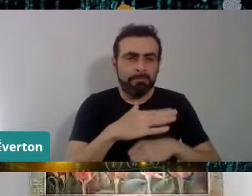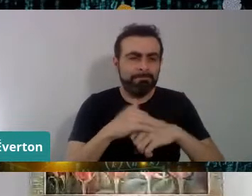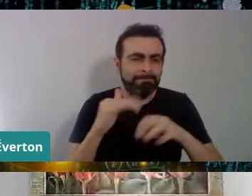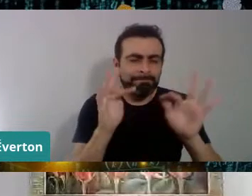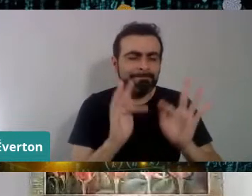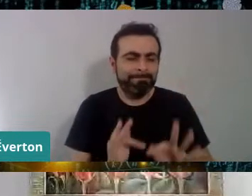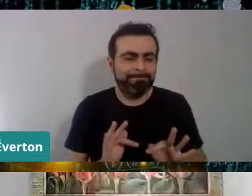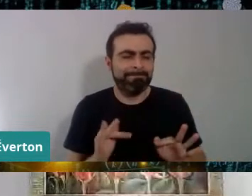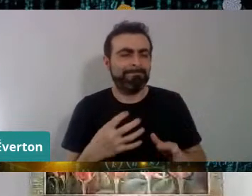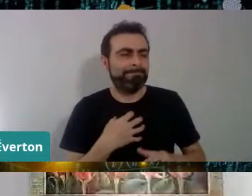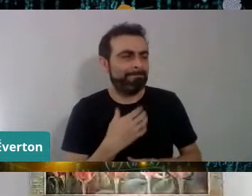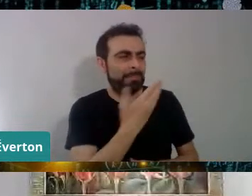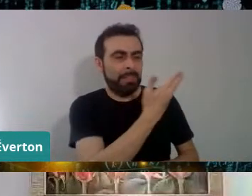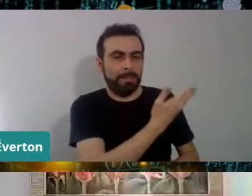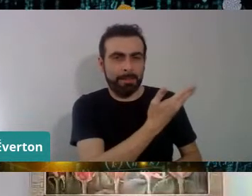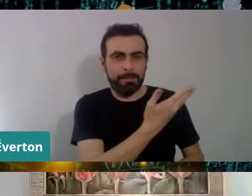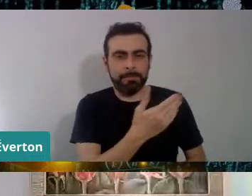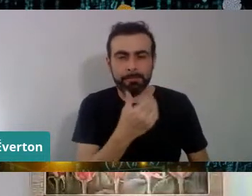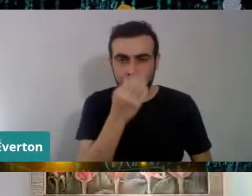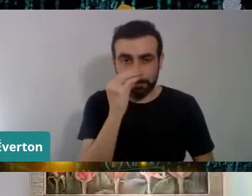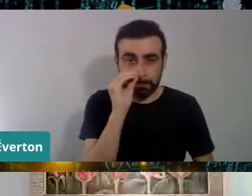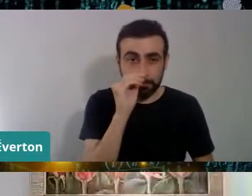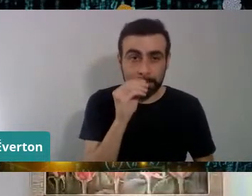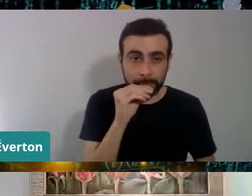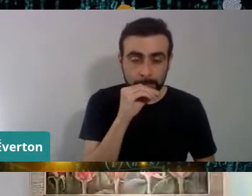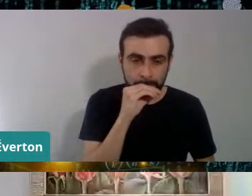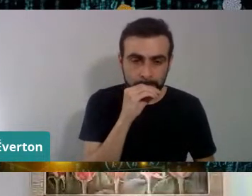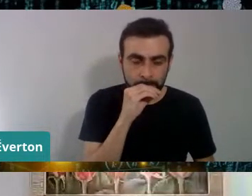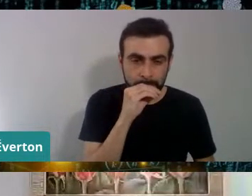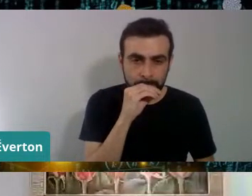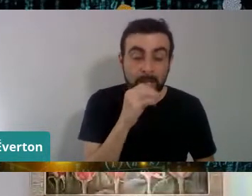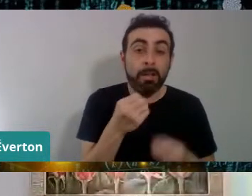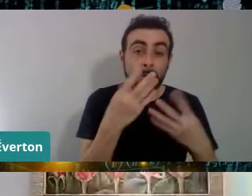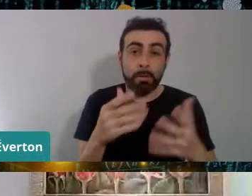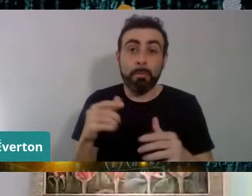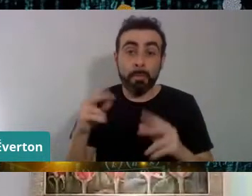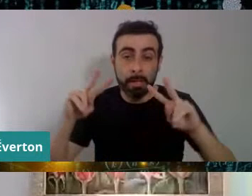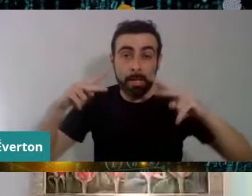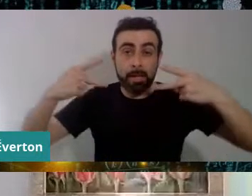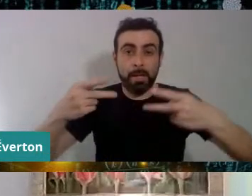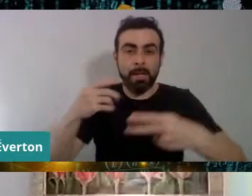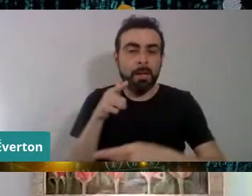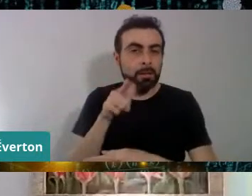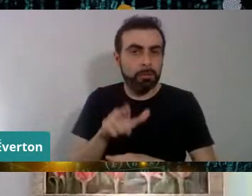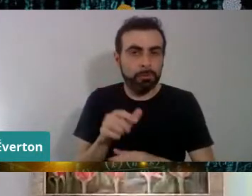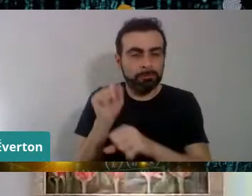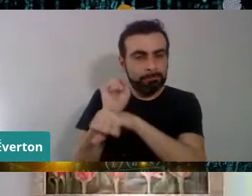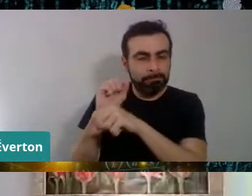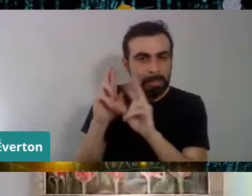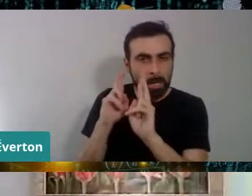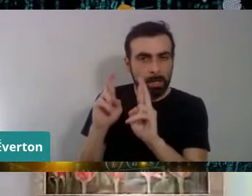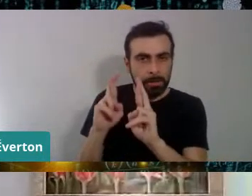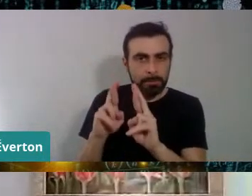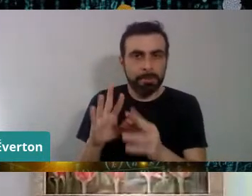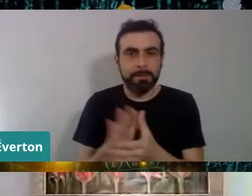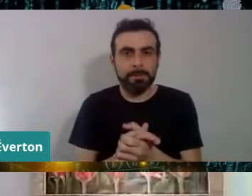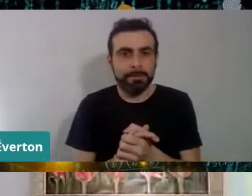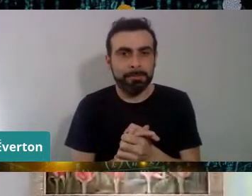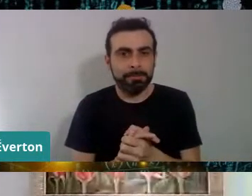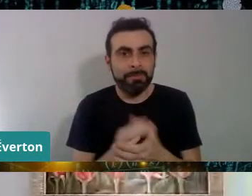viu? Que coisa boa. Tomara que ela consiga entrar, né, Nelson, aí na nossa sala, para fazer parte do nosso